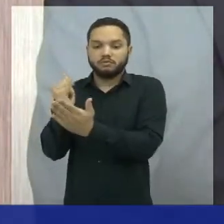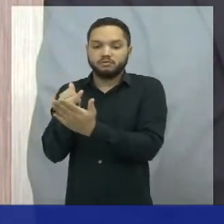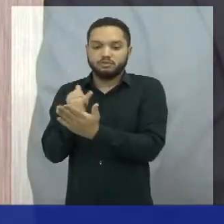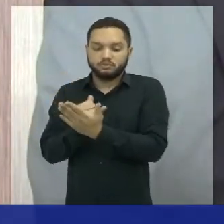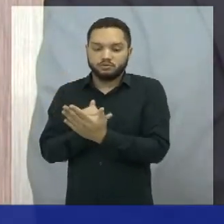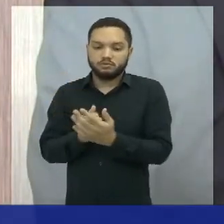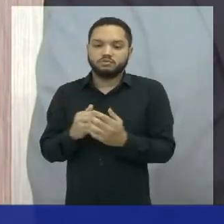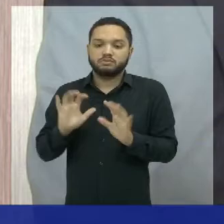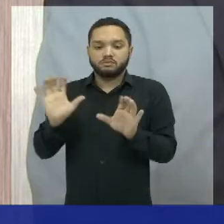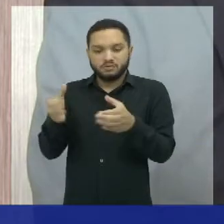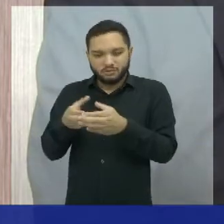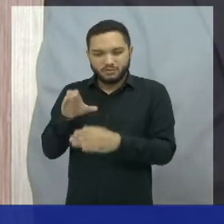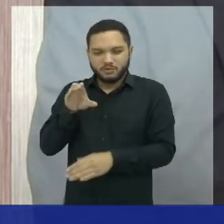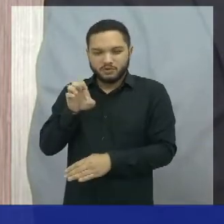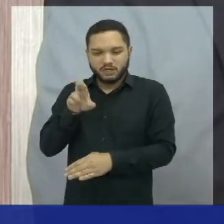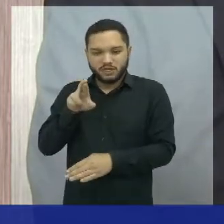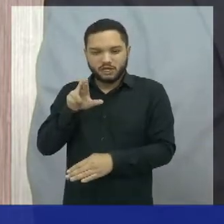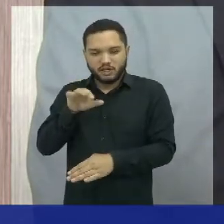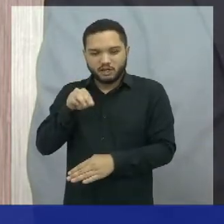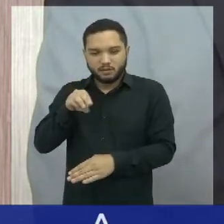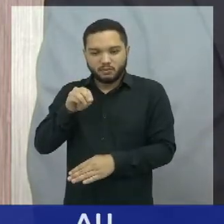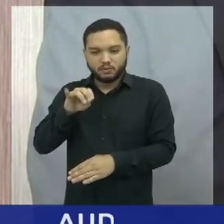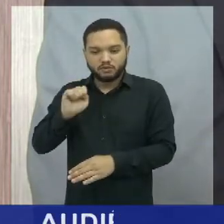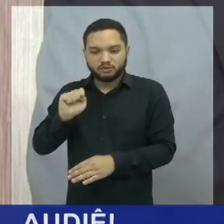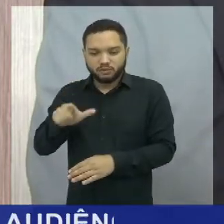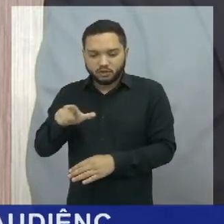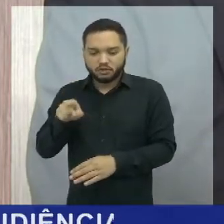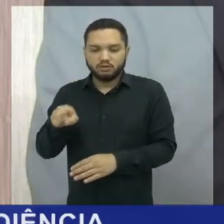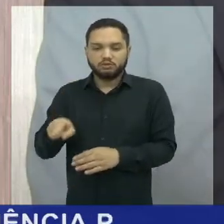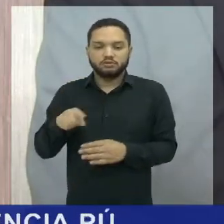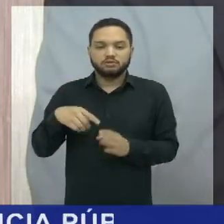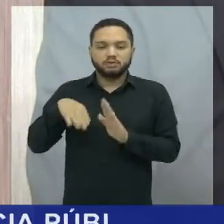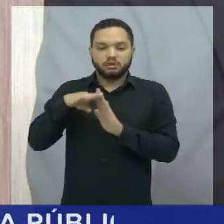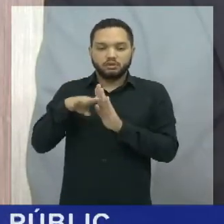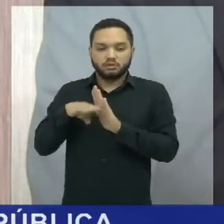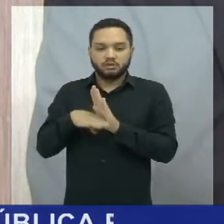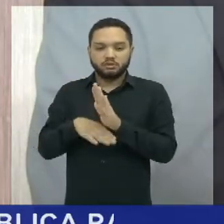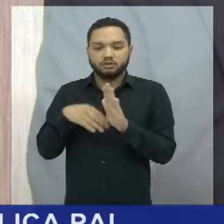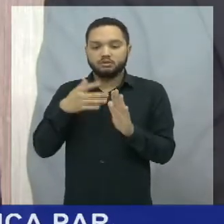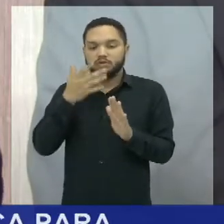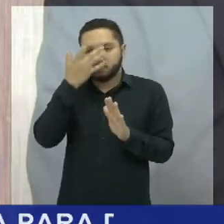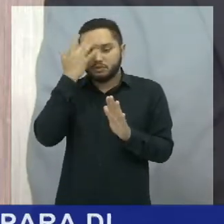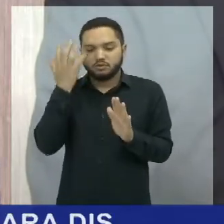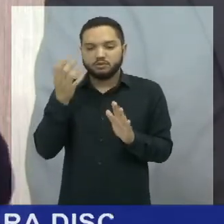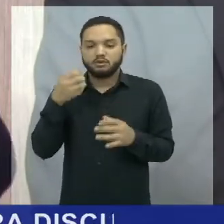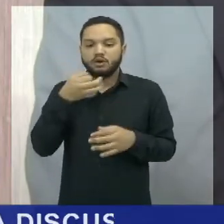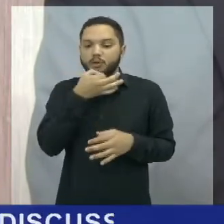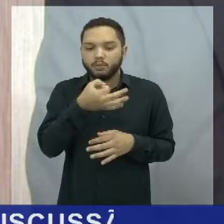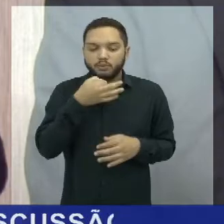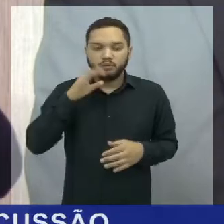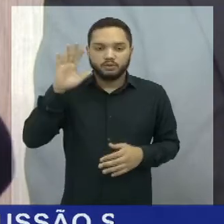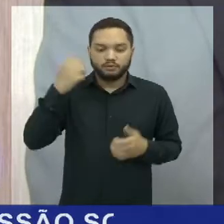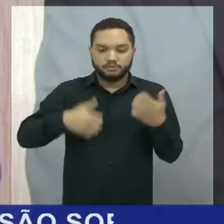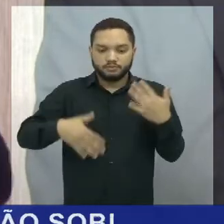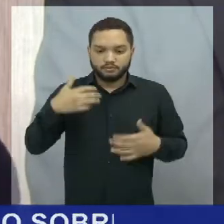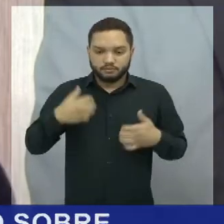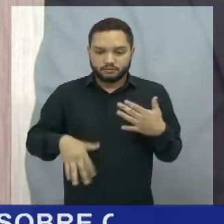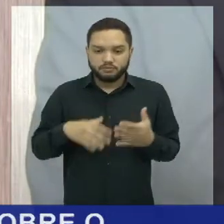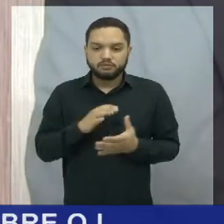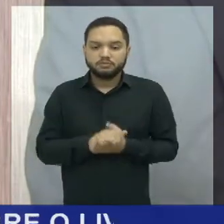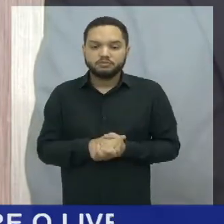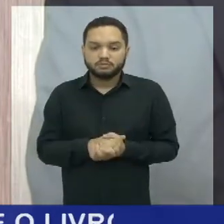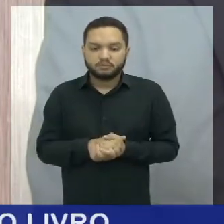lado do cerimonial, para que a gente possa já ter aqui uma lista prévia dos que estão inscritos. E, obviamente, durante as falas, as